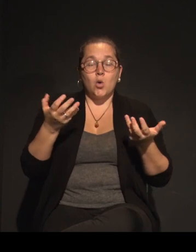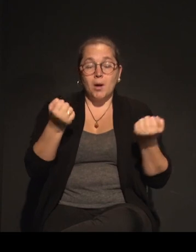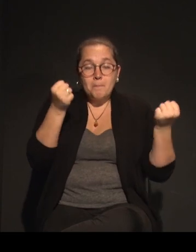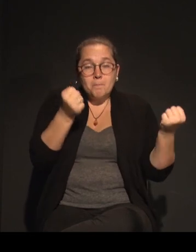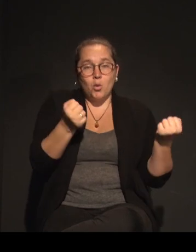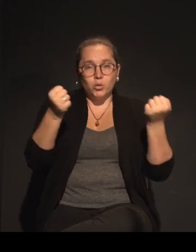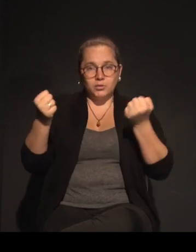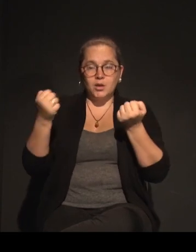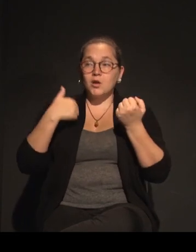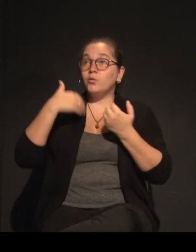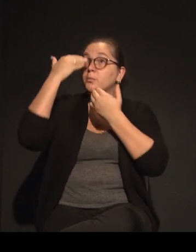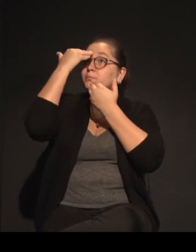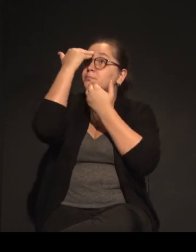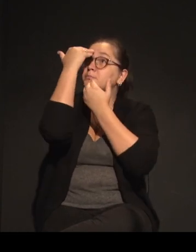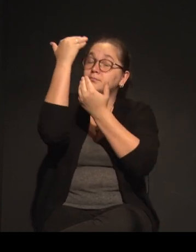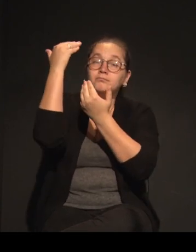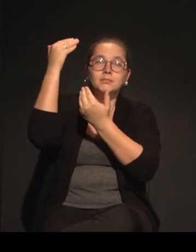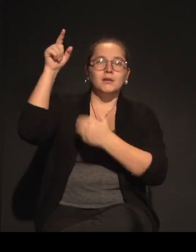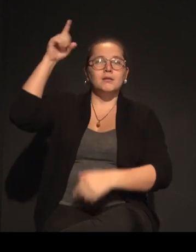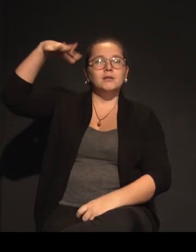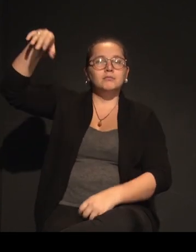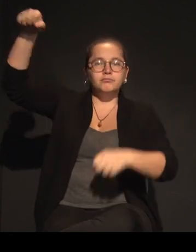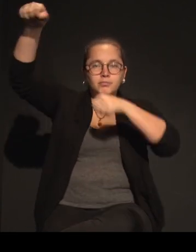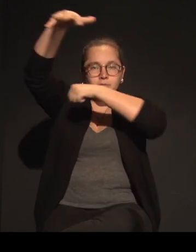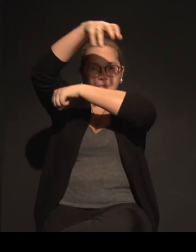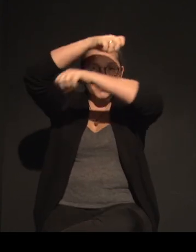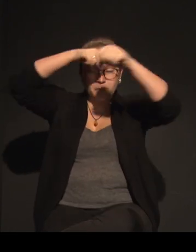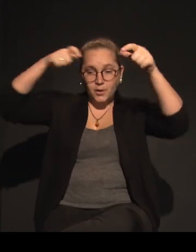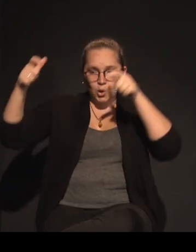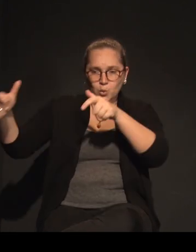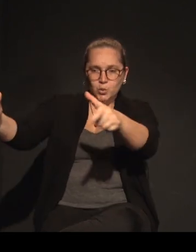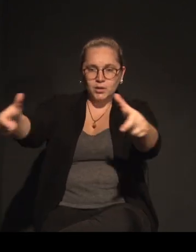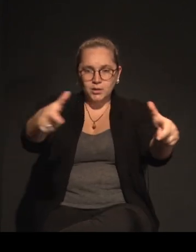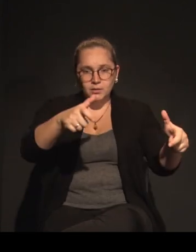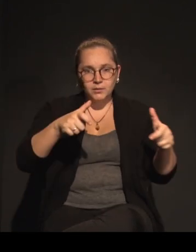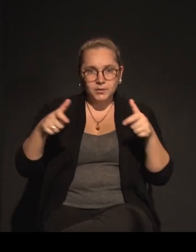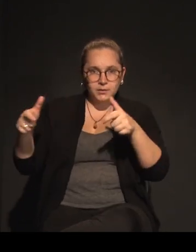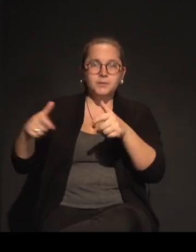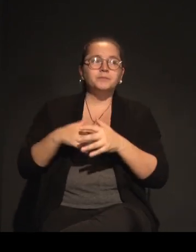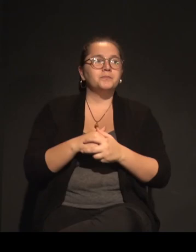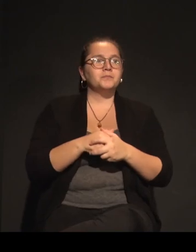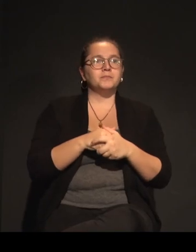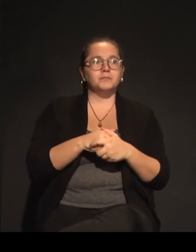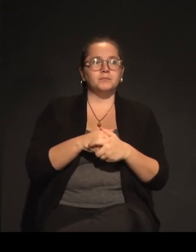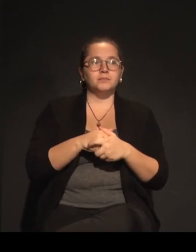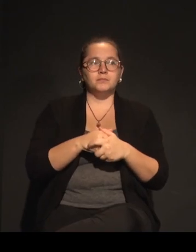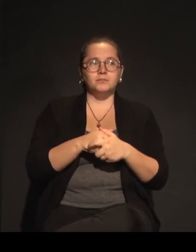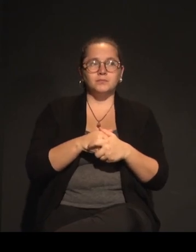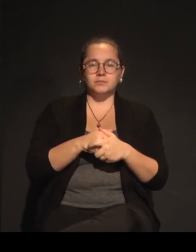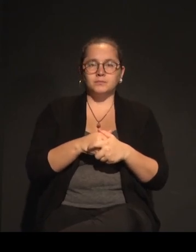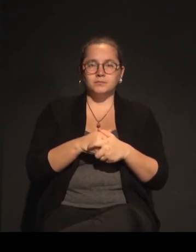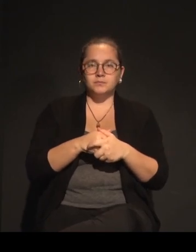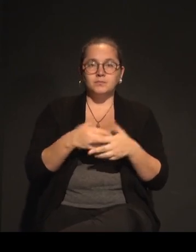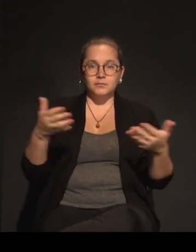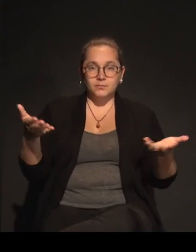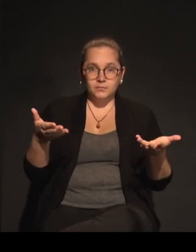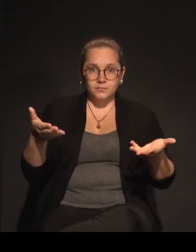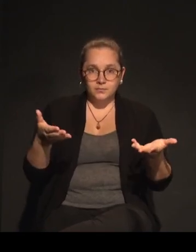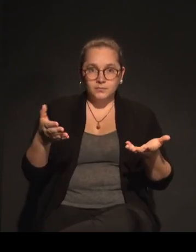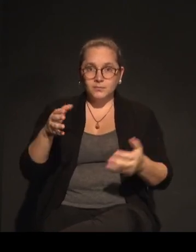de vários cantos terá nem deve ter